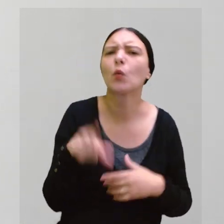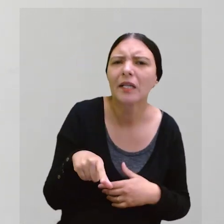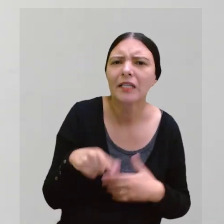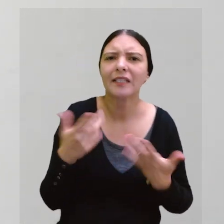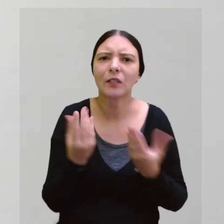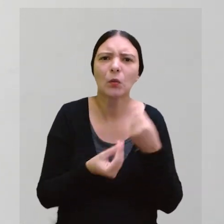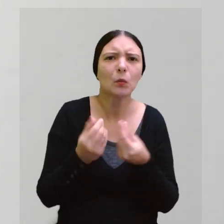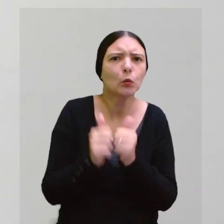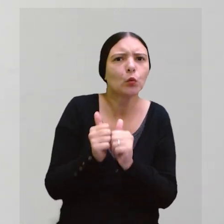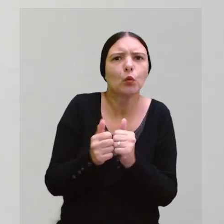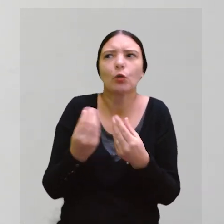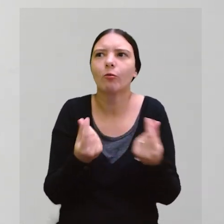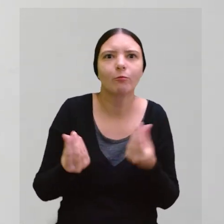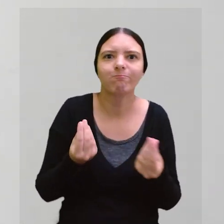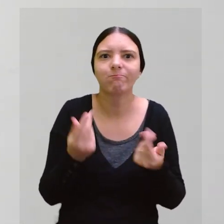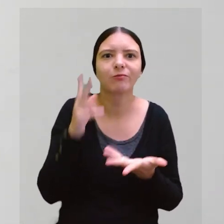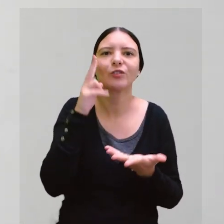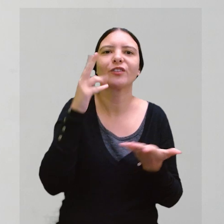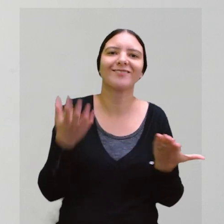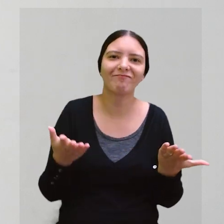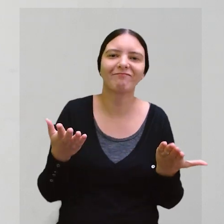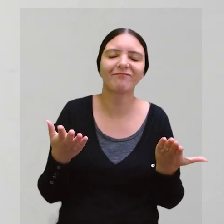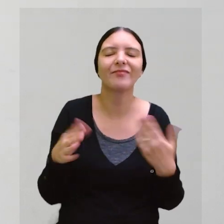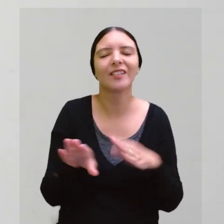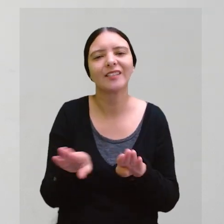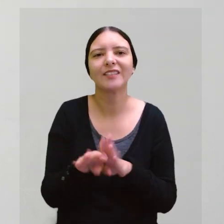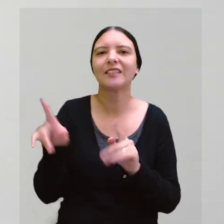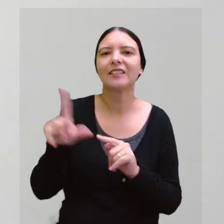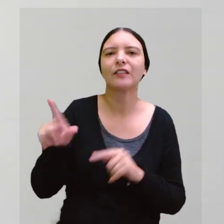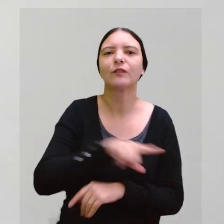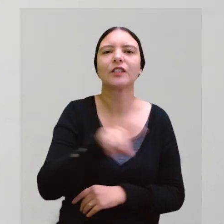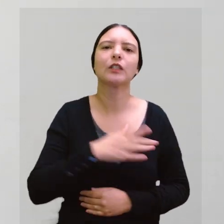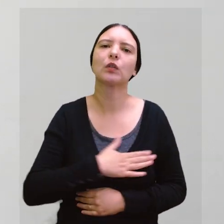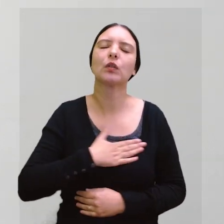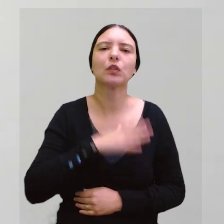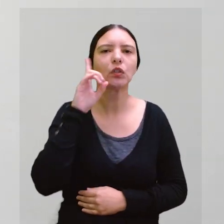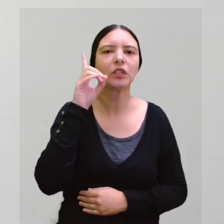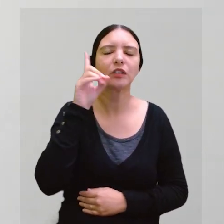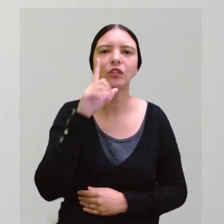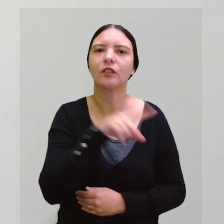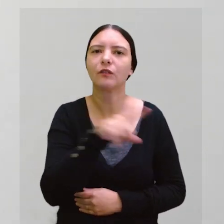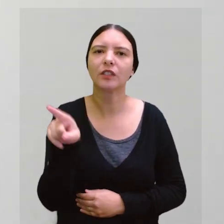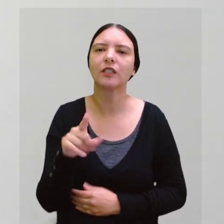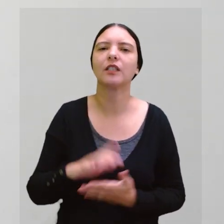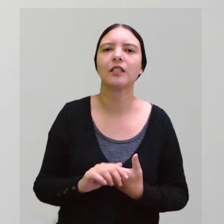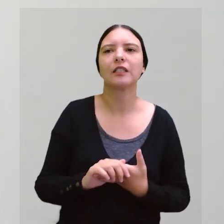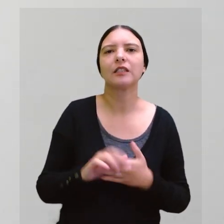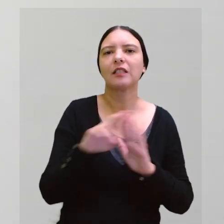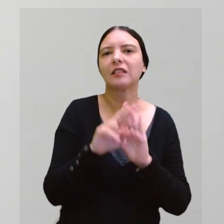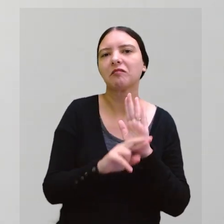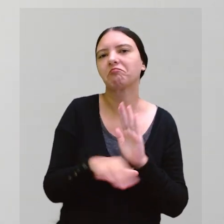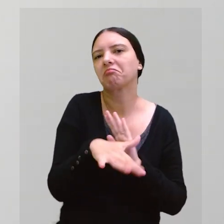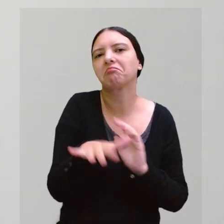o desenlace dessa trama? E quais literaturas que vocês gostam no cotidiano? O que vocês consomem de literatura, regra